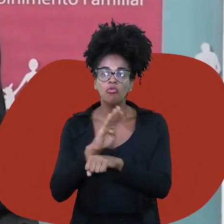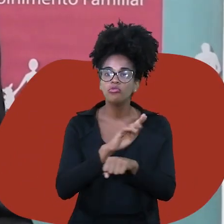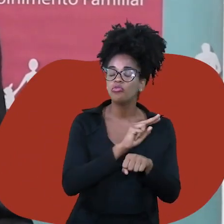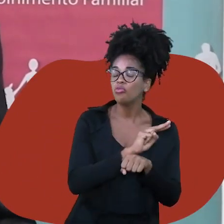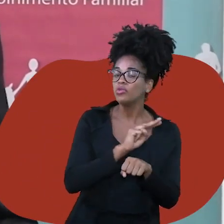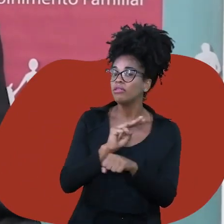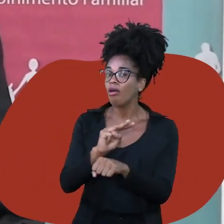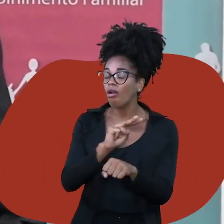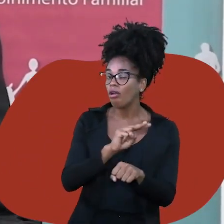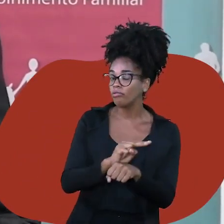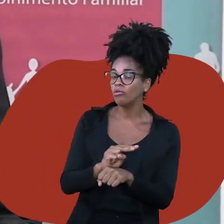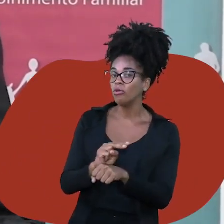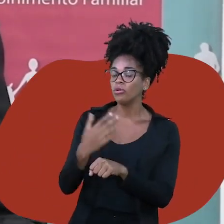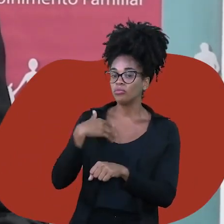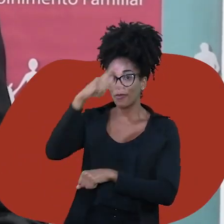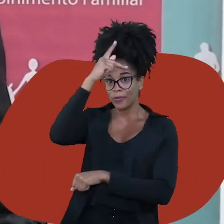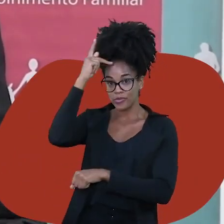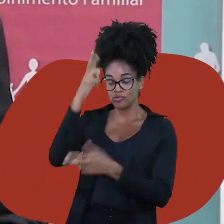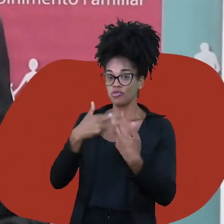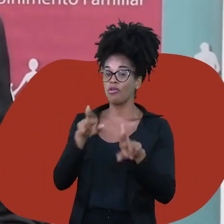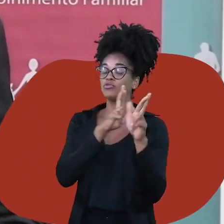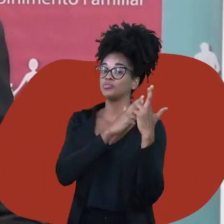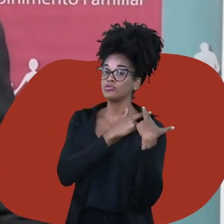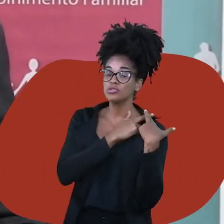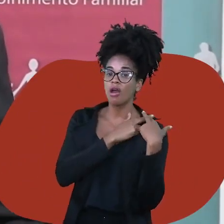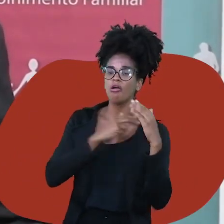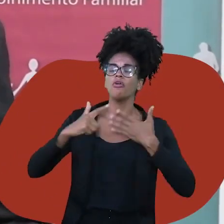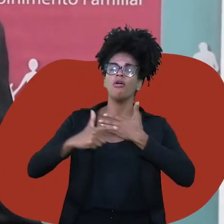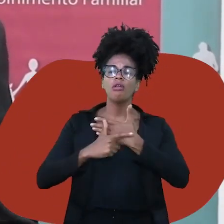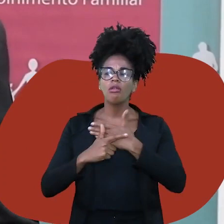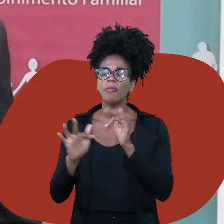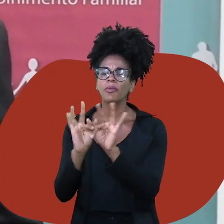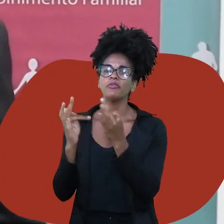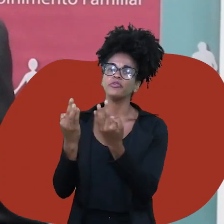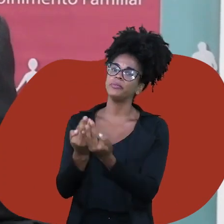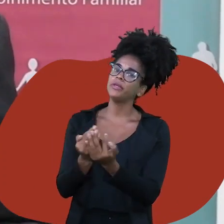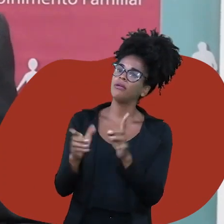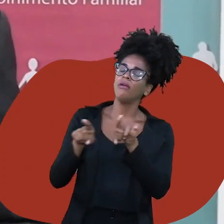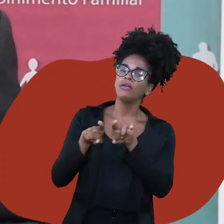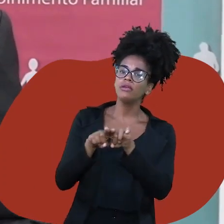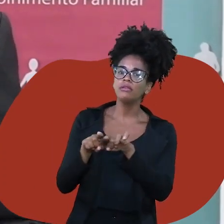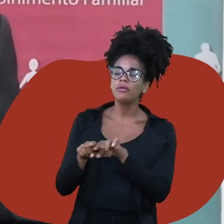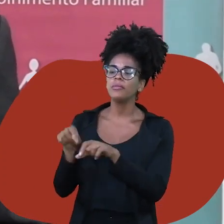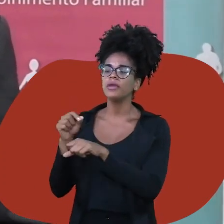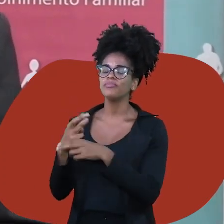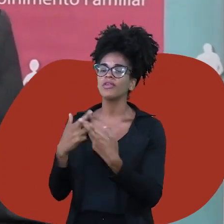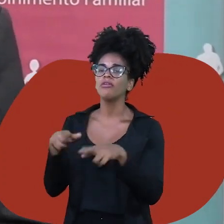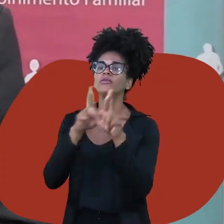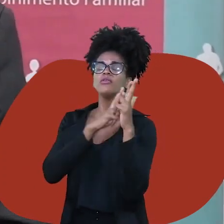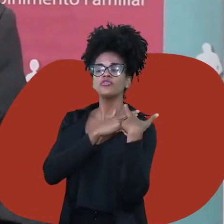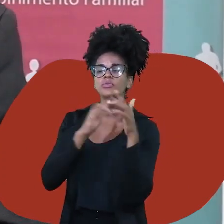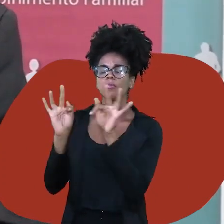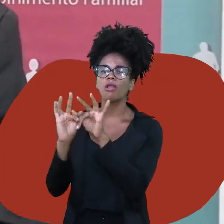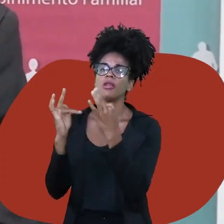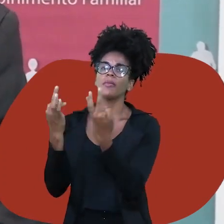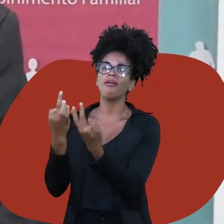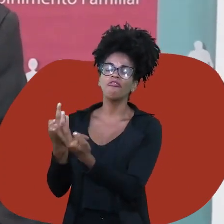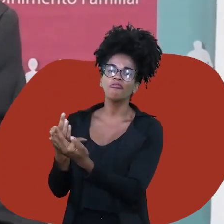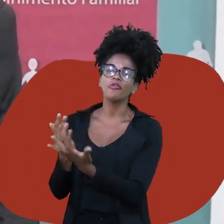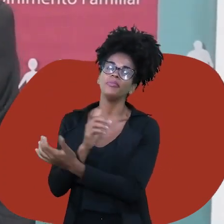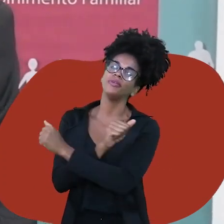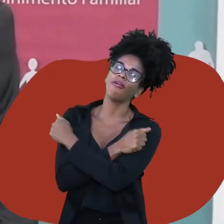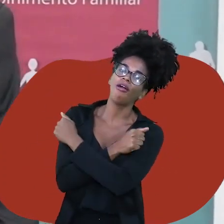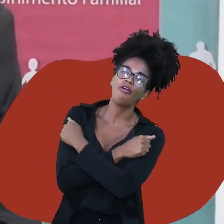guarda subsidiada, que é aquela guarda exercida por alguém da própria família da criança, e também a guarda por meio da